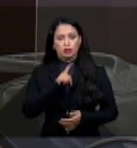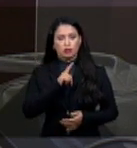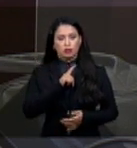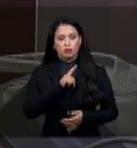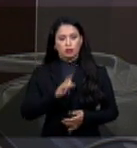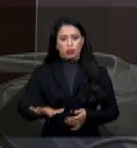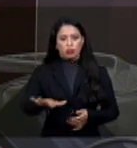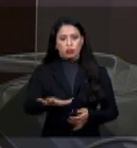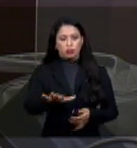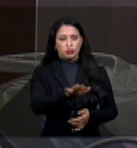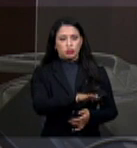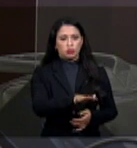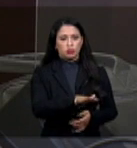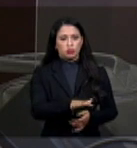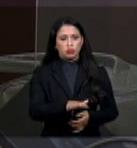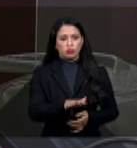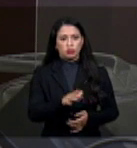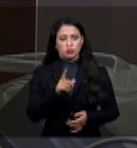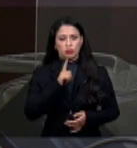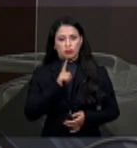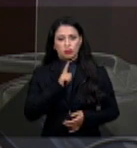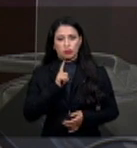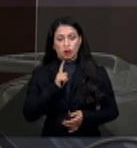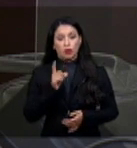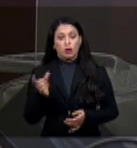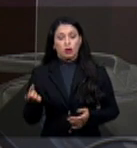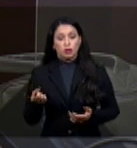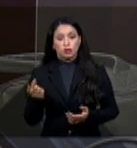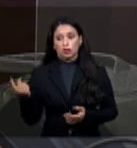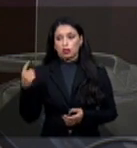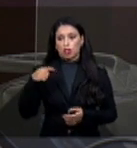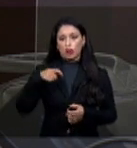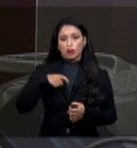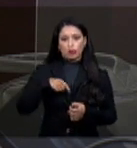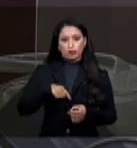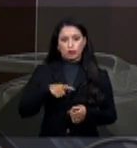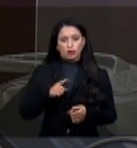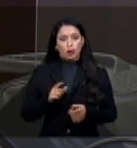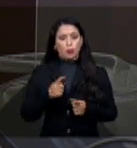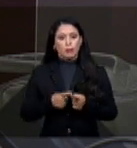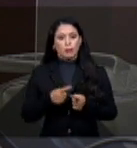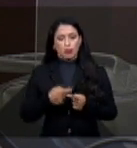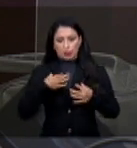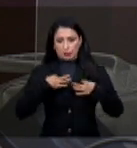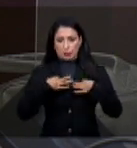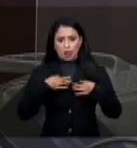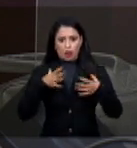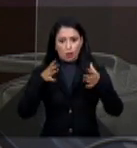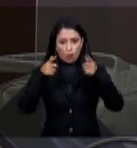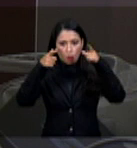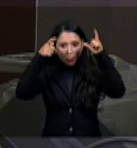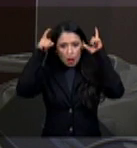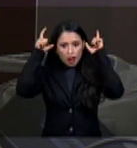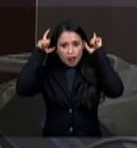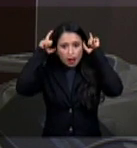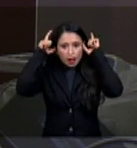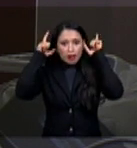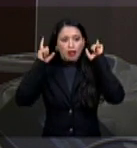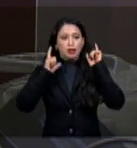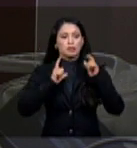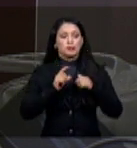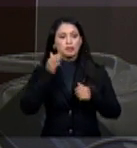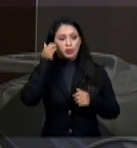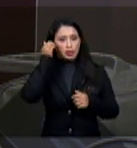os espaços onde eu vou, quem eu sou, de onde eu vim, né, por que eu estou trajada desse jeito, de cocá, com esses adereços,